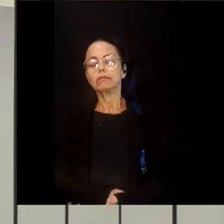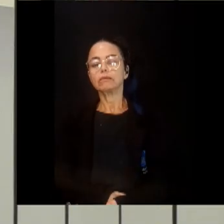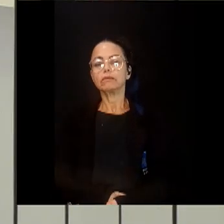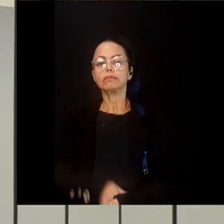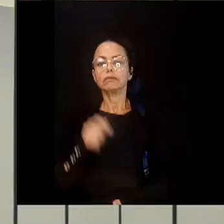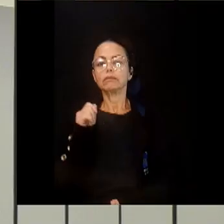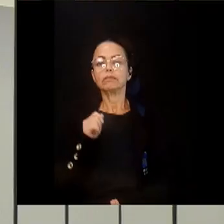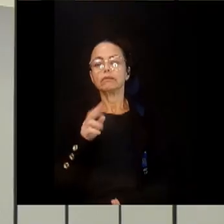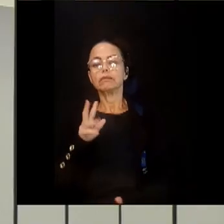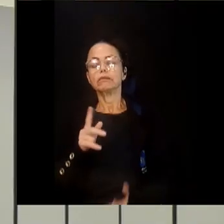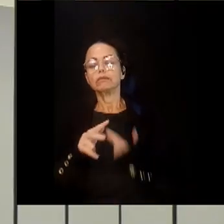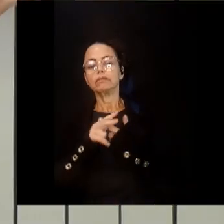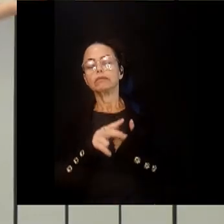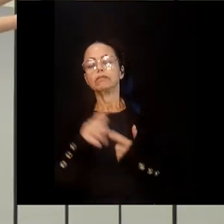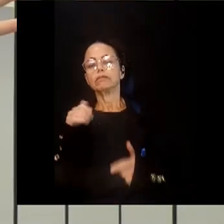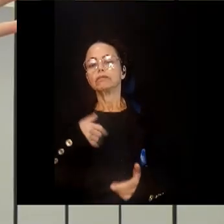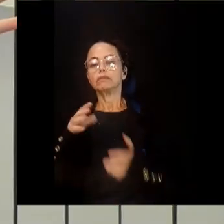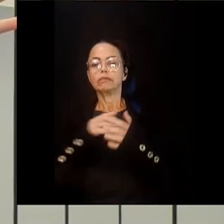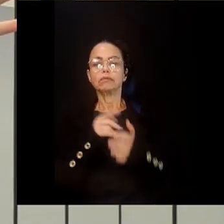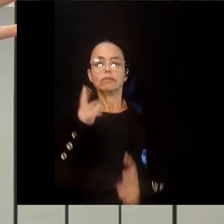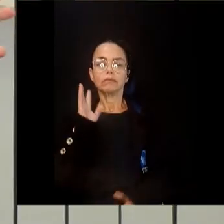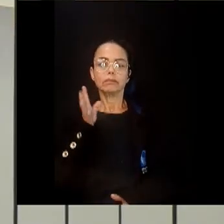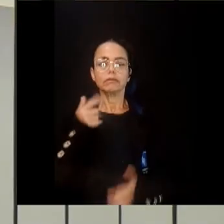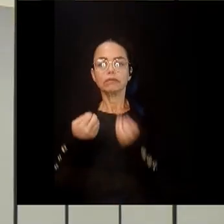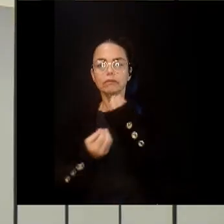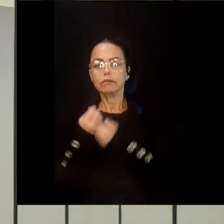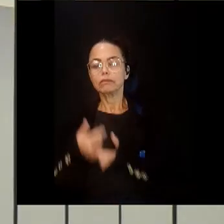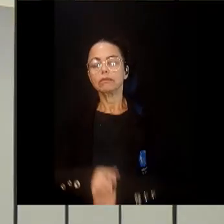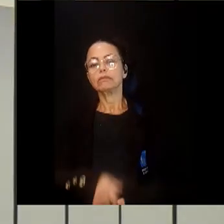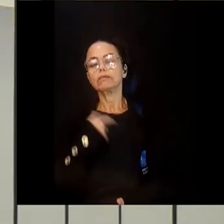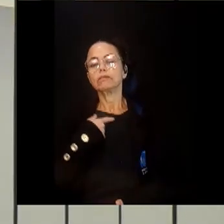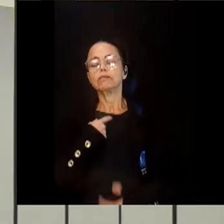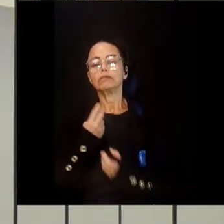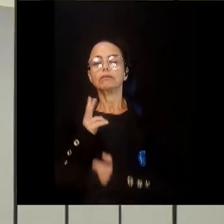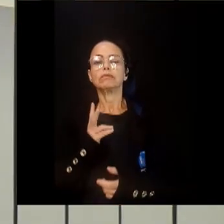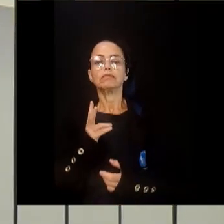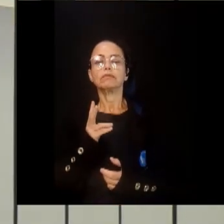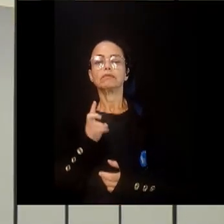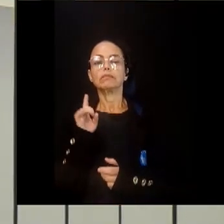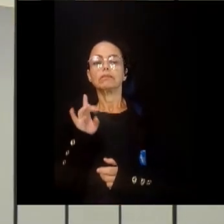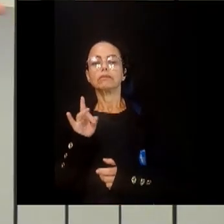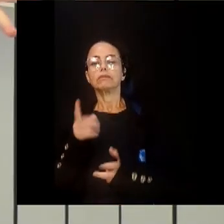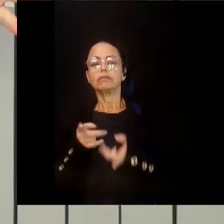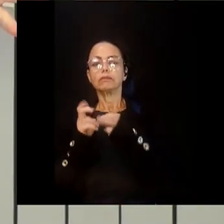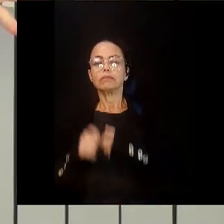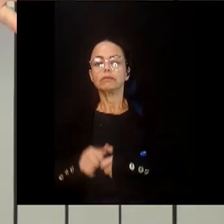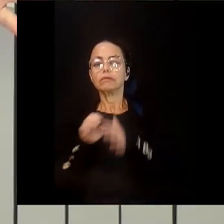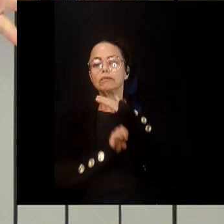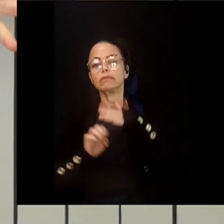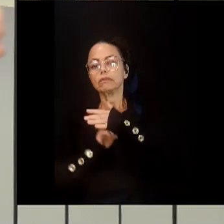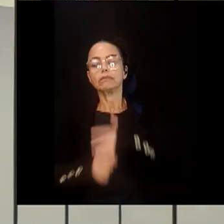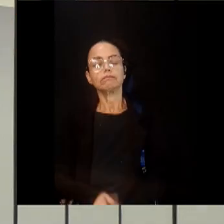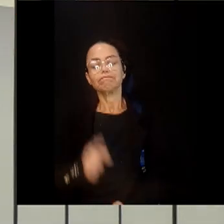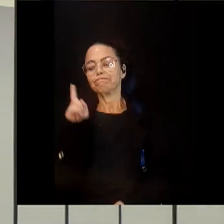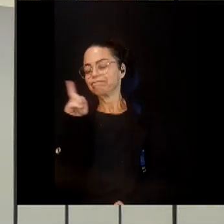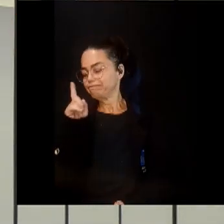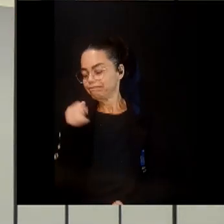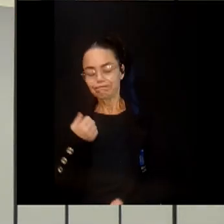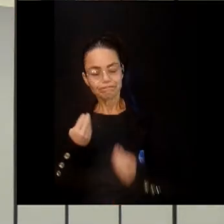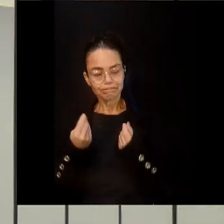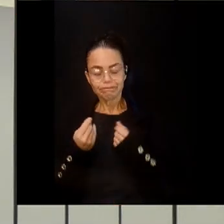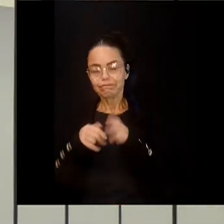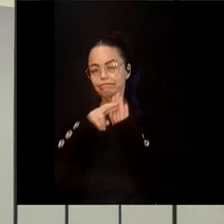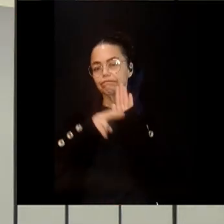já quero emendar. Como que ele deve proceder caso perceba que a empresa não está adotando as medidas de